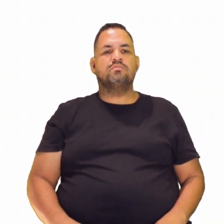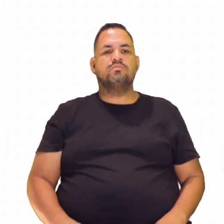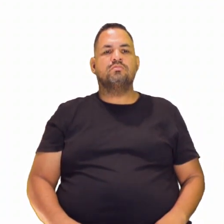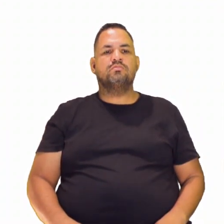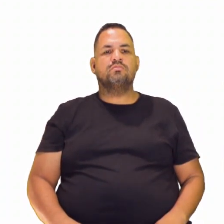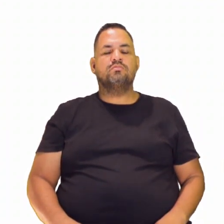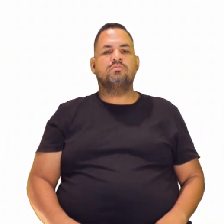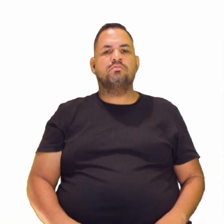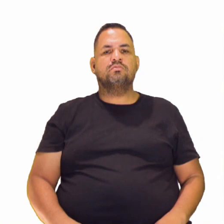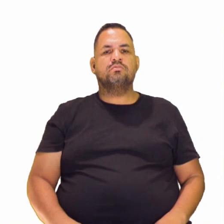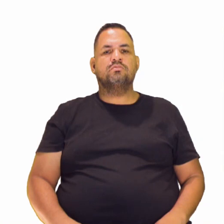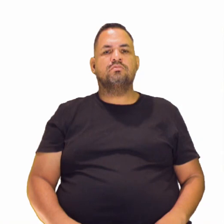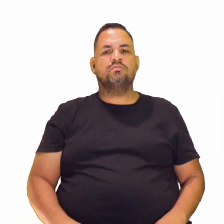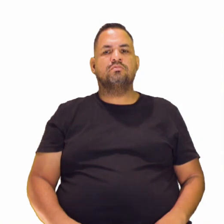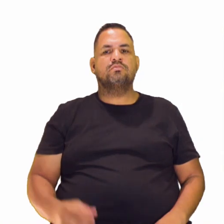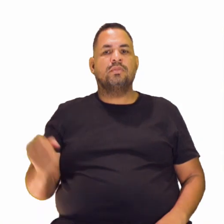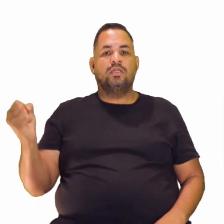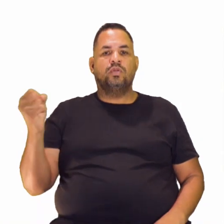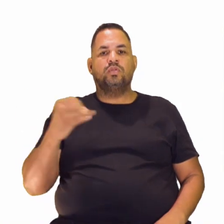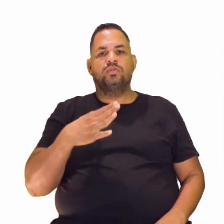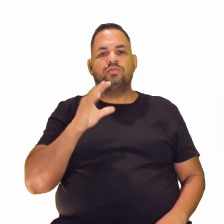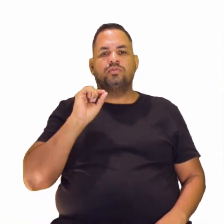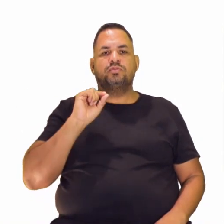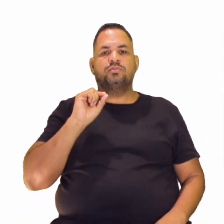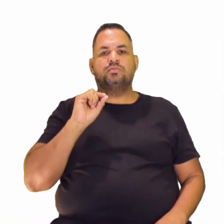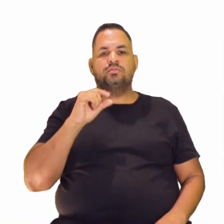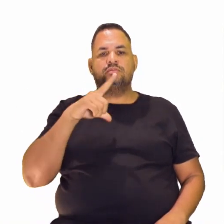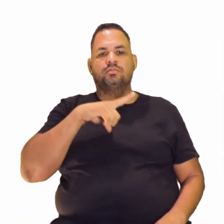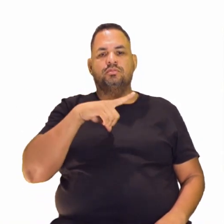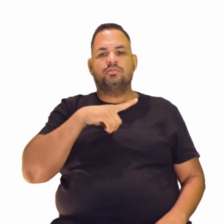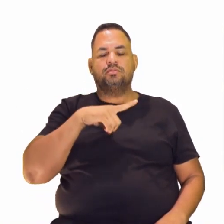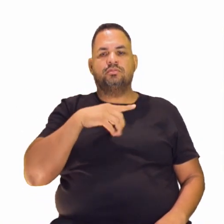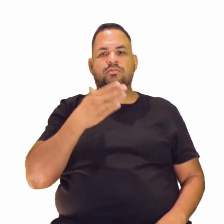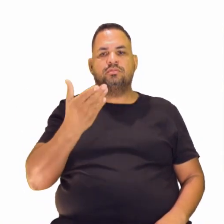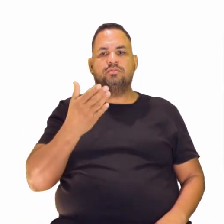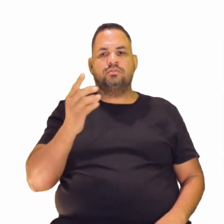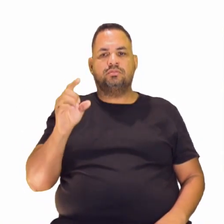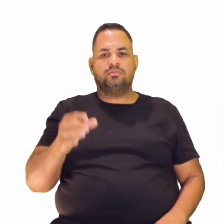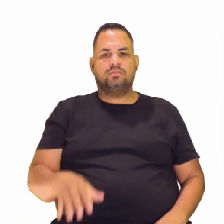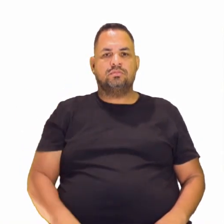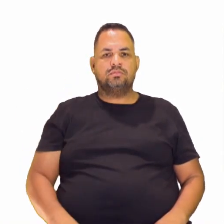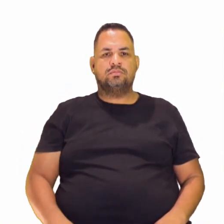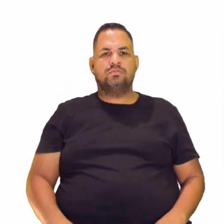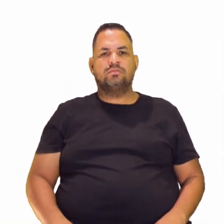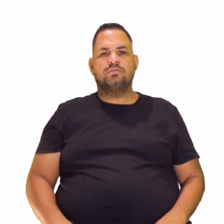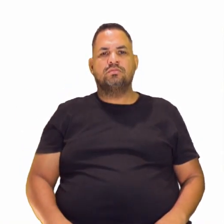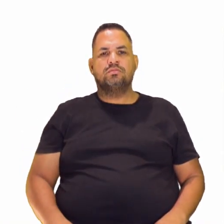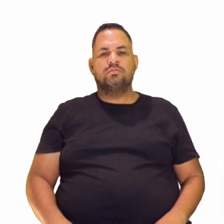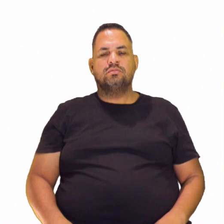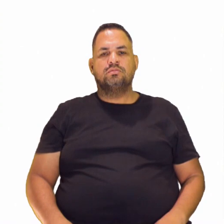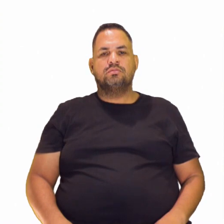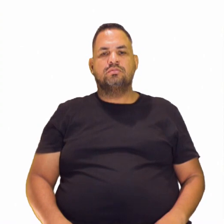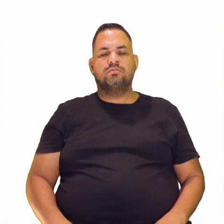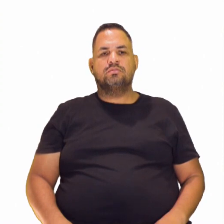Olha aqui, a contemporaneidade, o que a gente tem no nosso dia a dia atual.